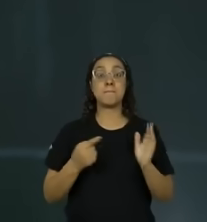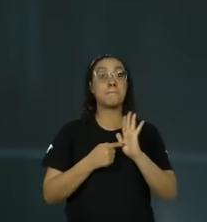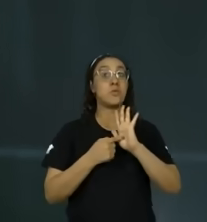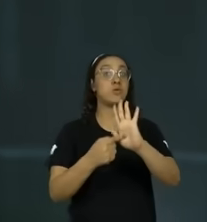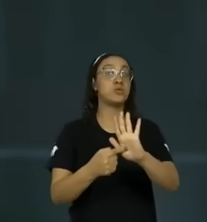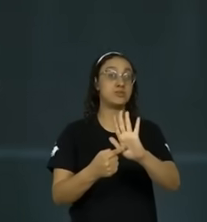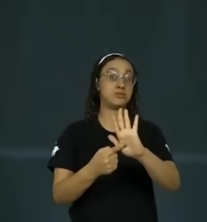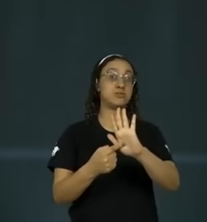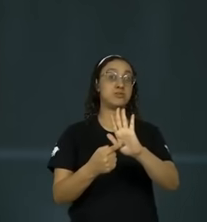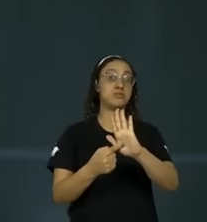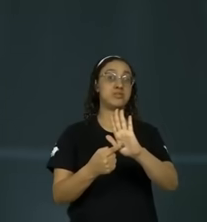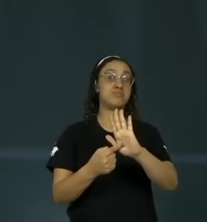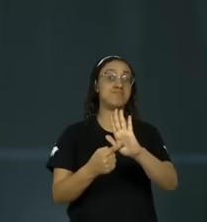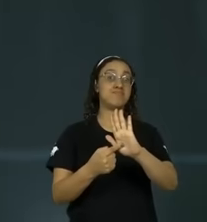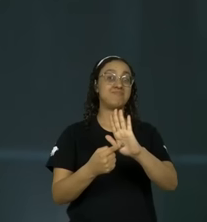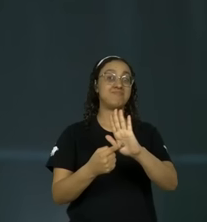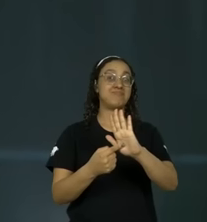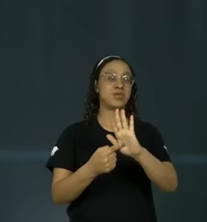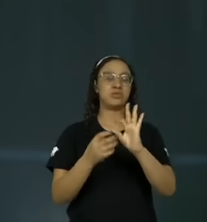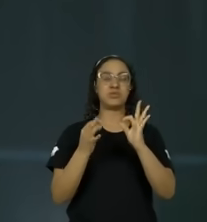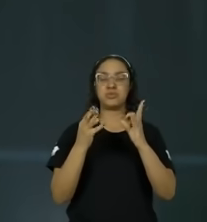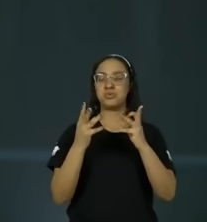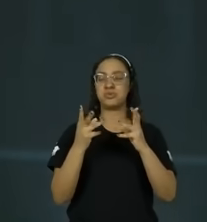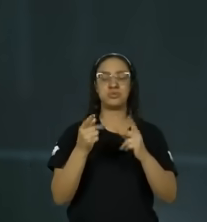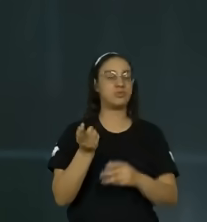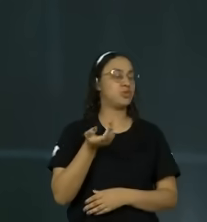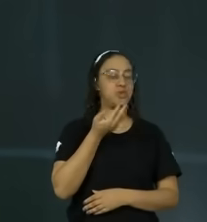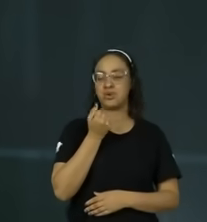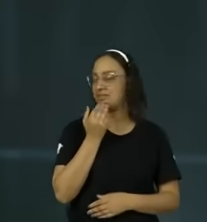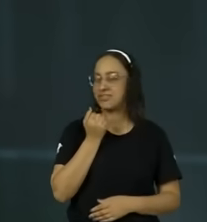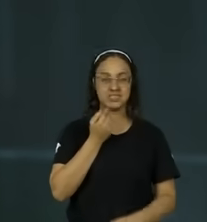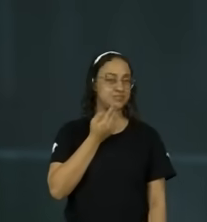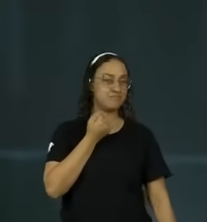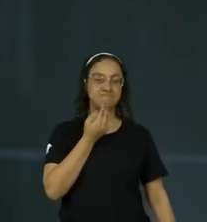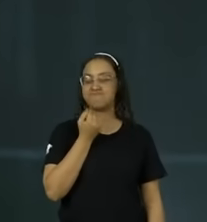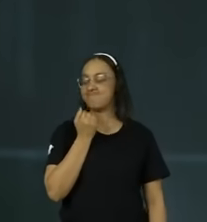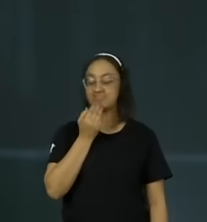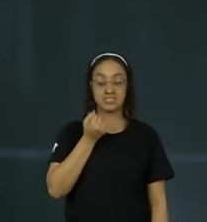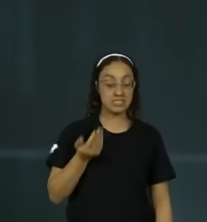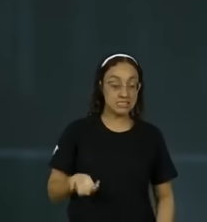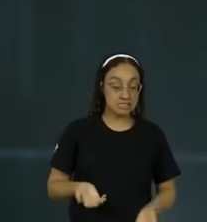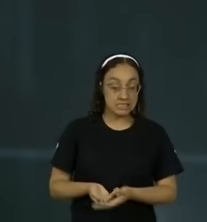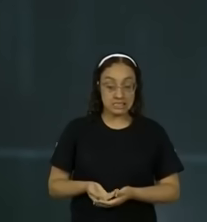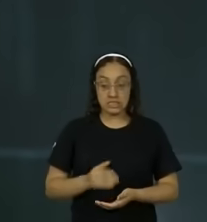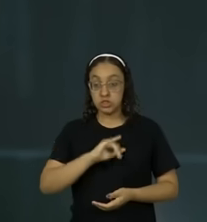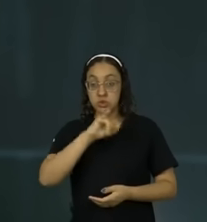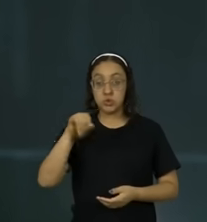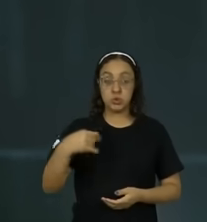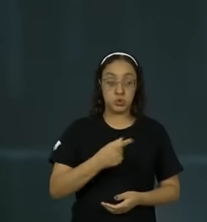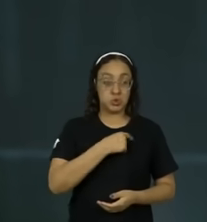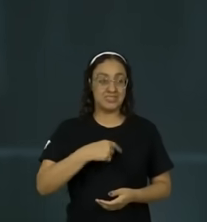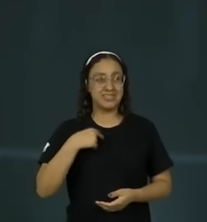tudo está tão fácil como parece. José, ele encontra homens que